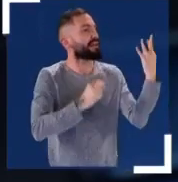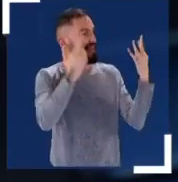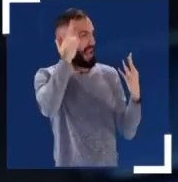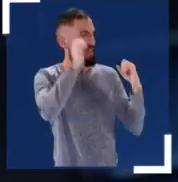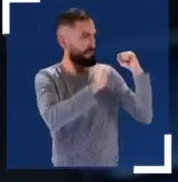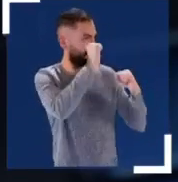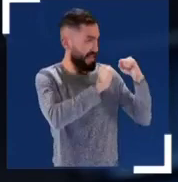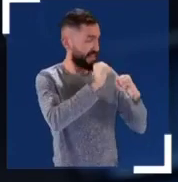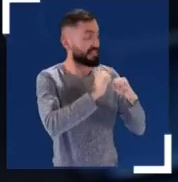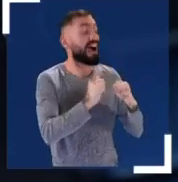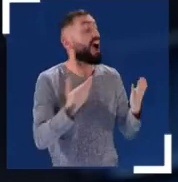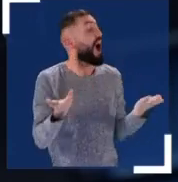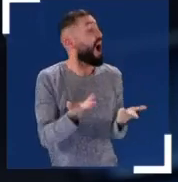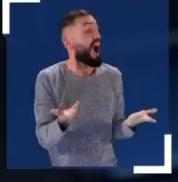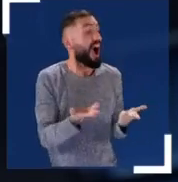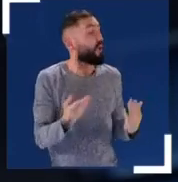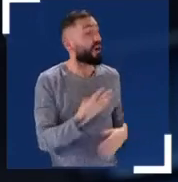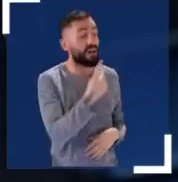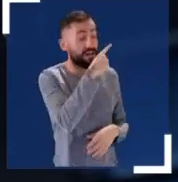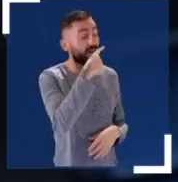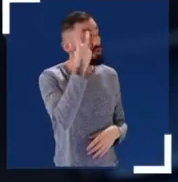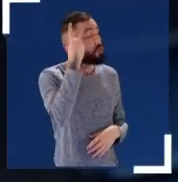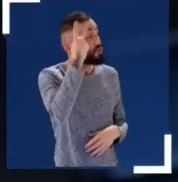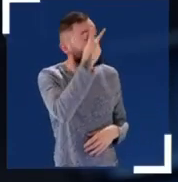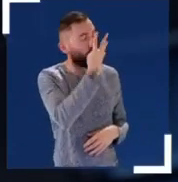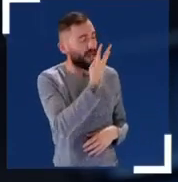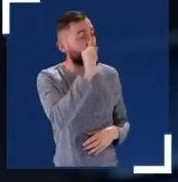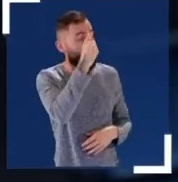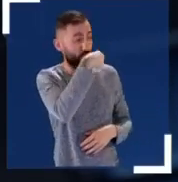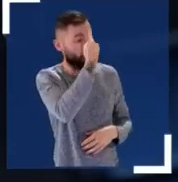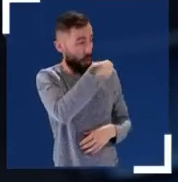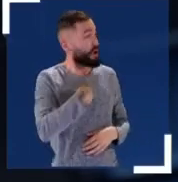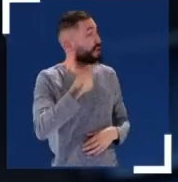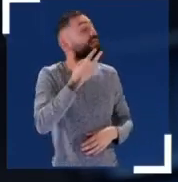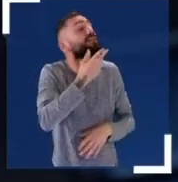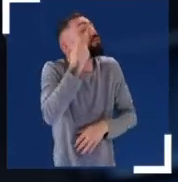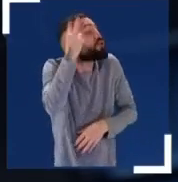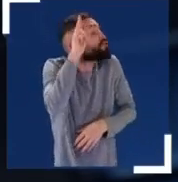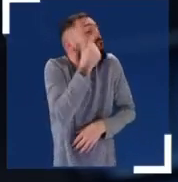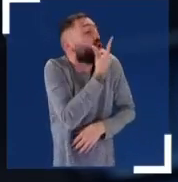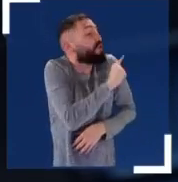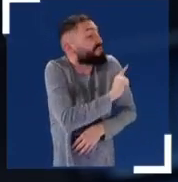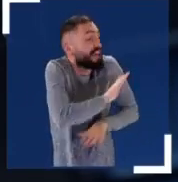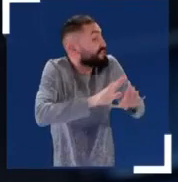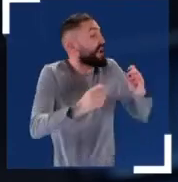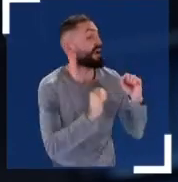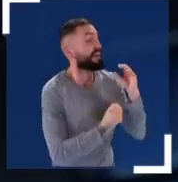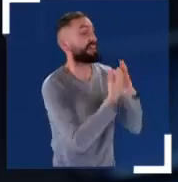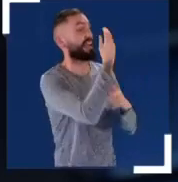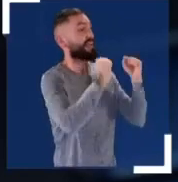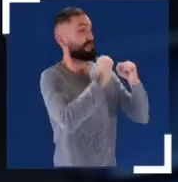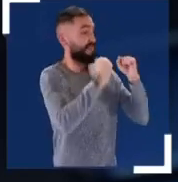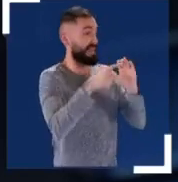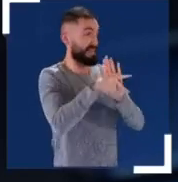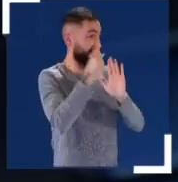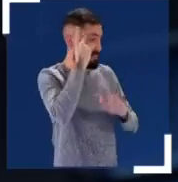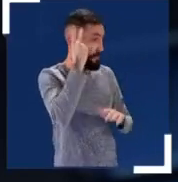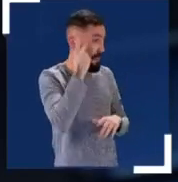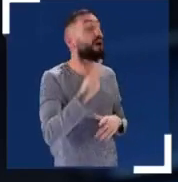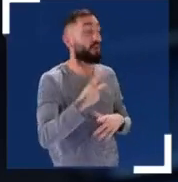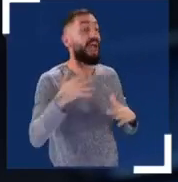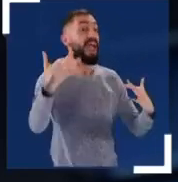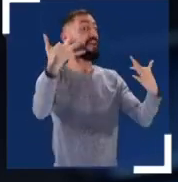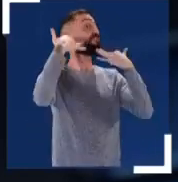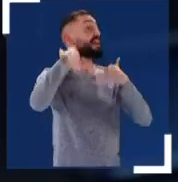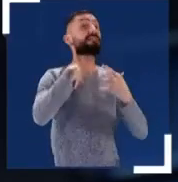por lá, hoje você abre em 48 horas, abre pela internet as empresas em São Paulo, virou uma referência. Depois muitos fizeram parecido, e